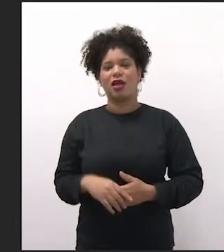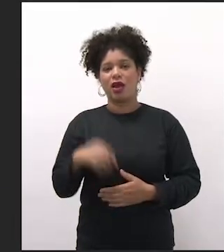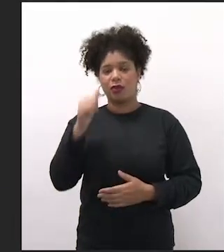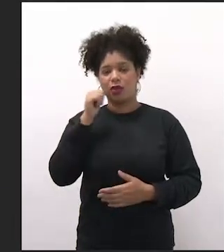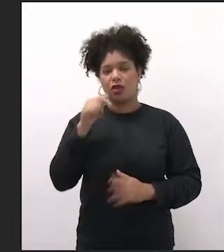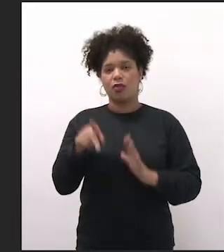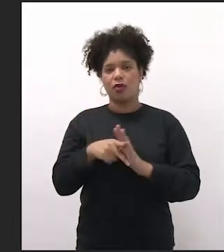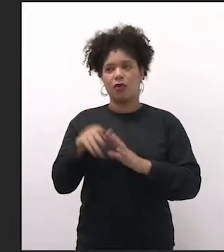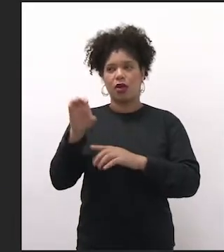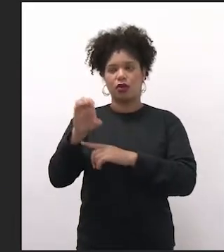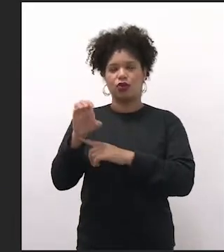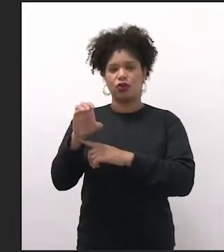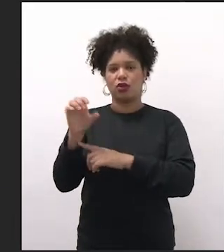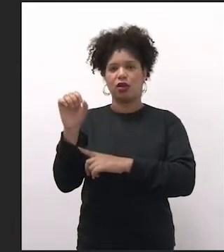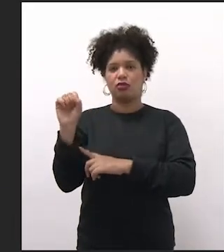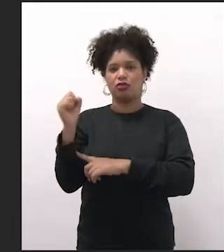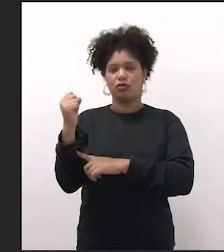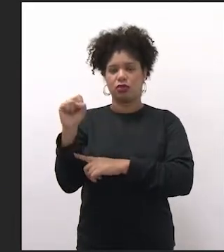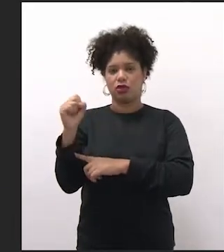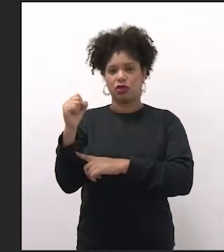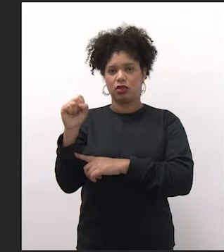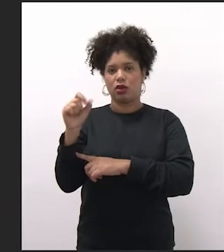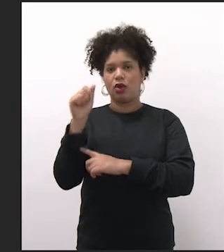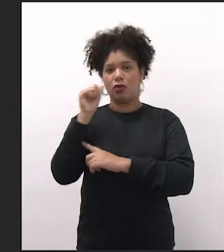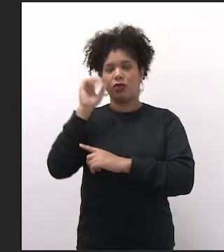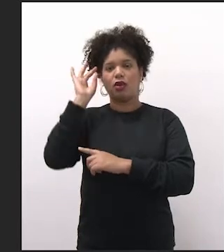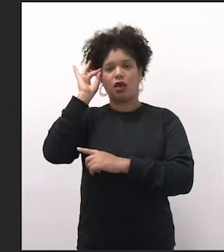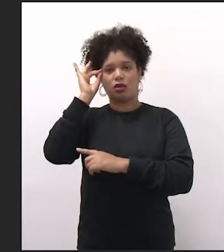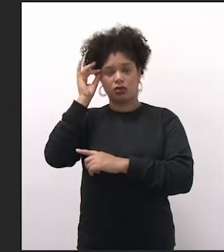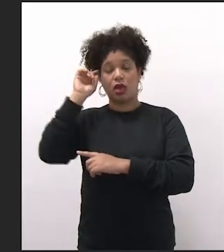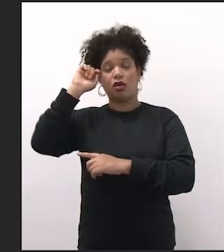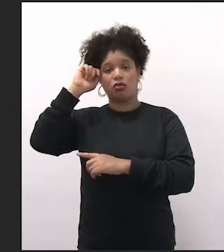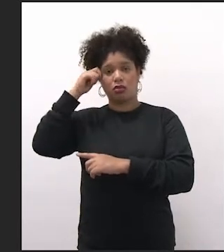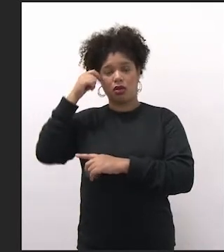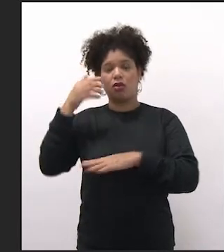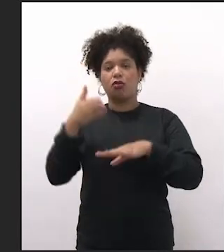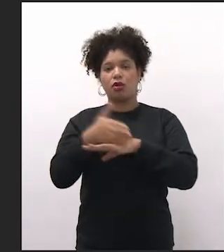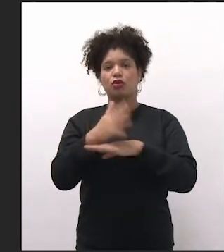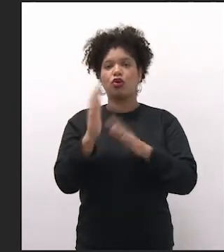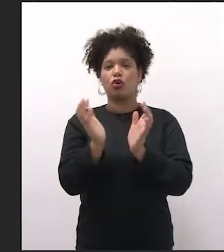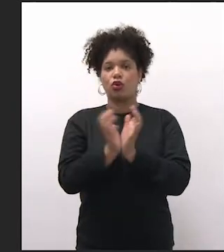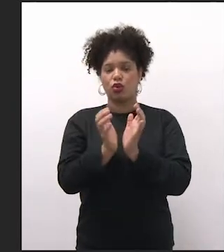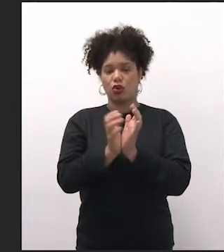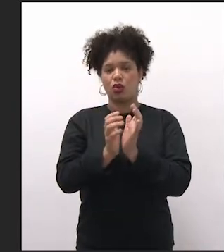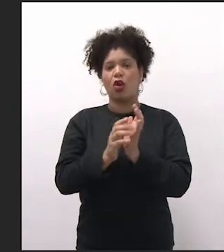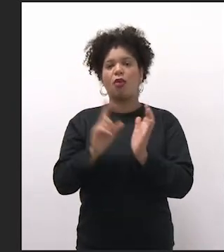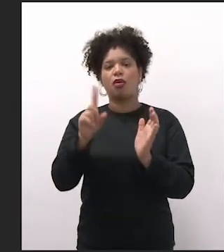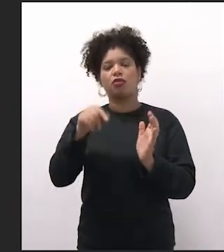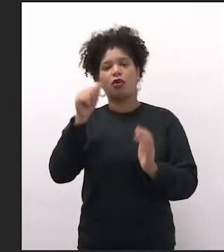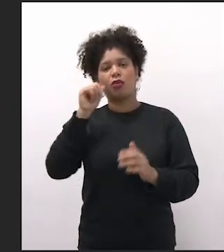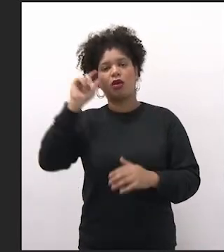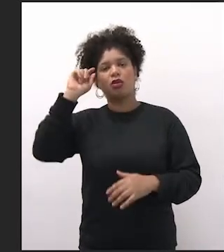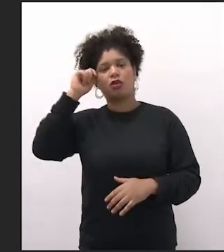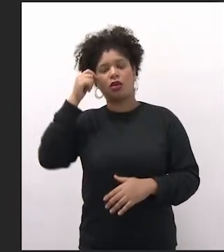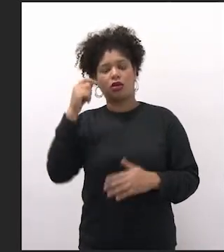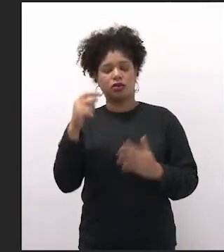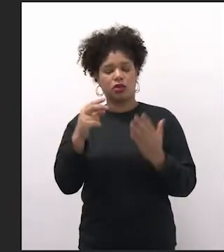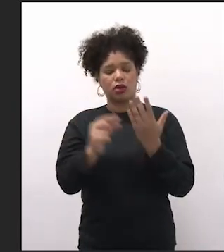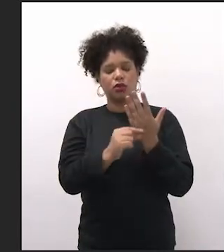sergipana, mulher preta, inclusive participante do nosso grupo, do Lendo Mulheres Pretas.